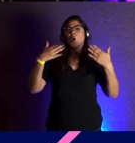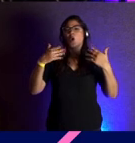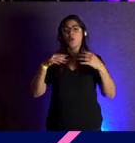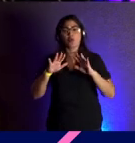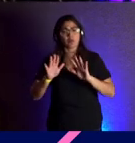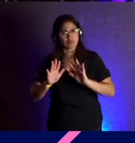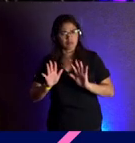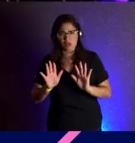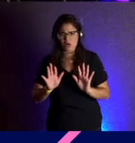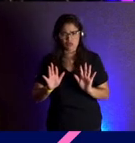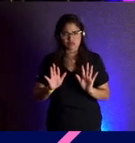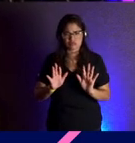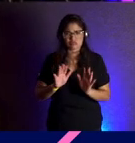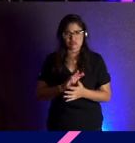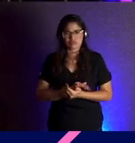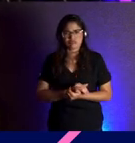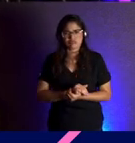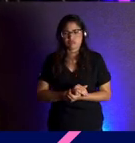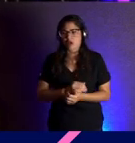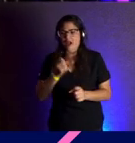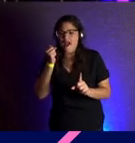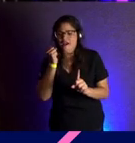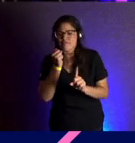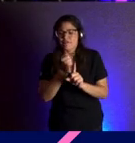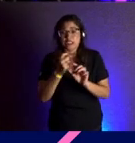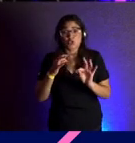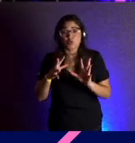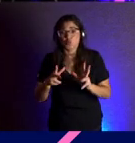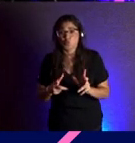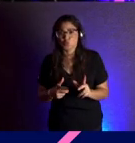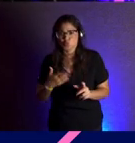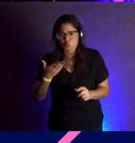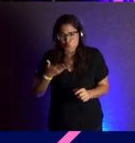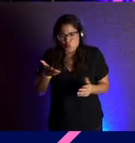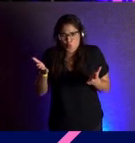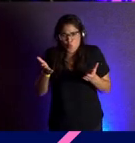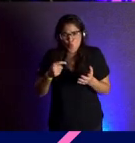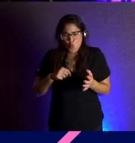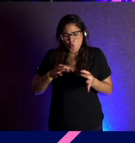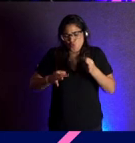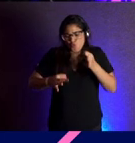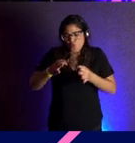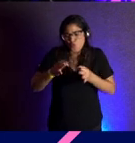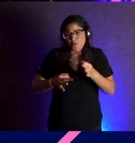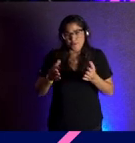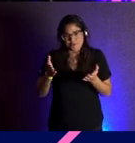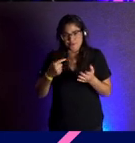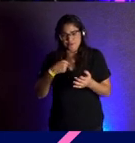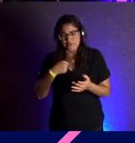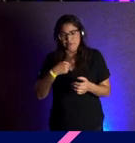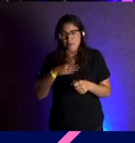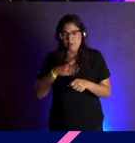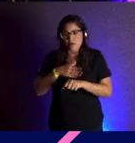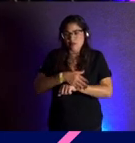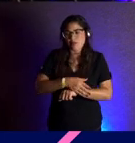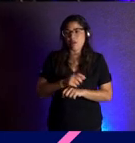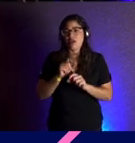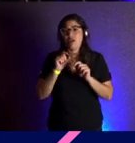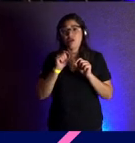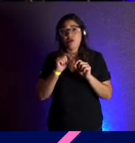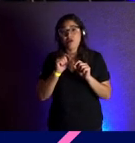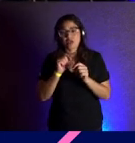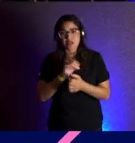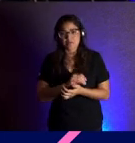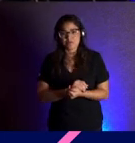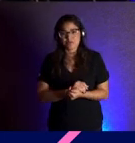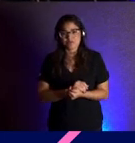alimentos. Hoje eu estava em uma oficina que eu até tinha um design especulativo, foi a primeira vez que eu ouvi falar nisso. E aí tinha